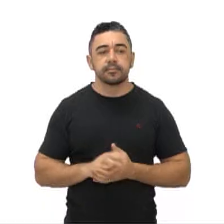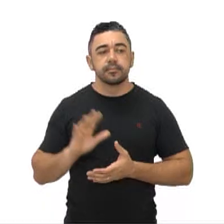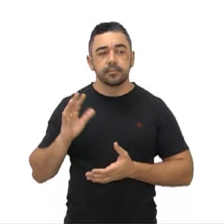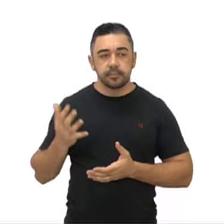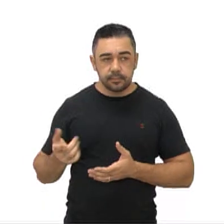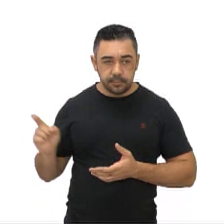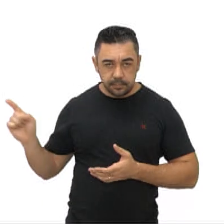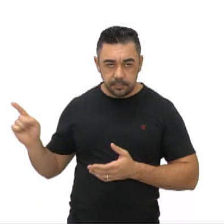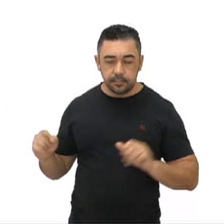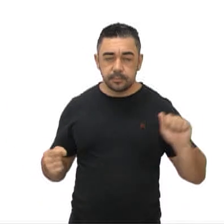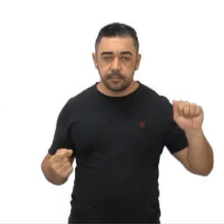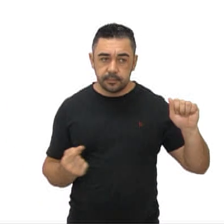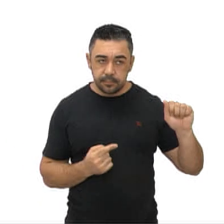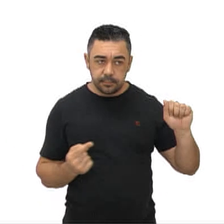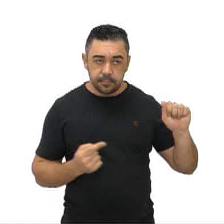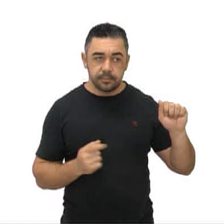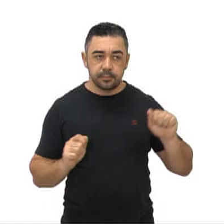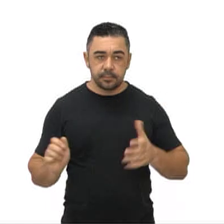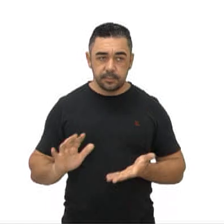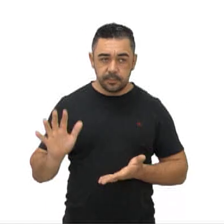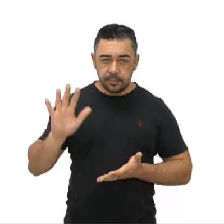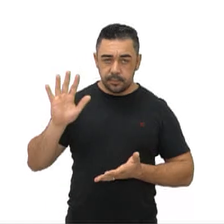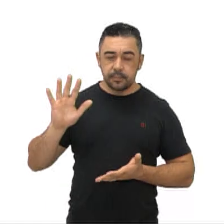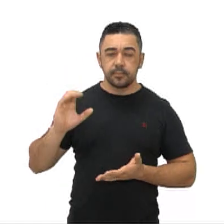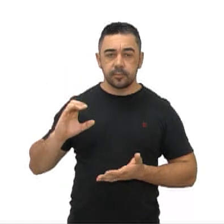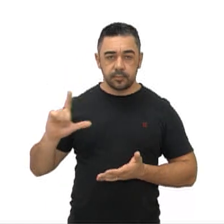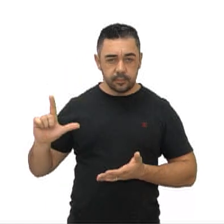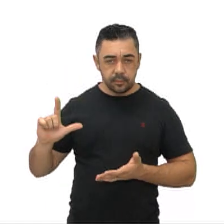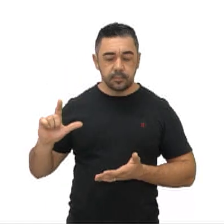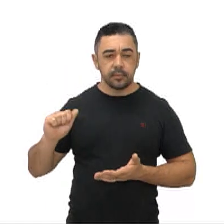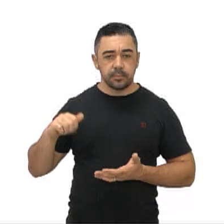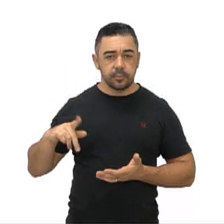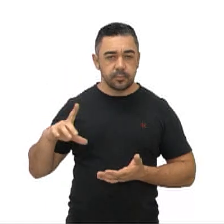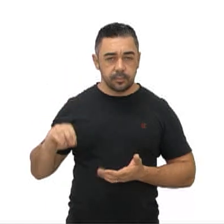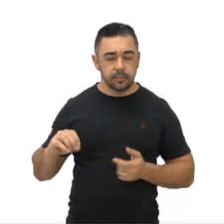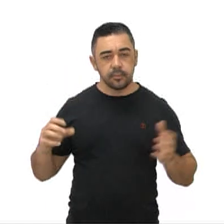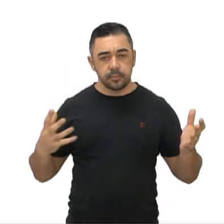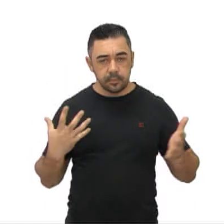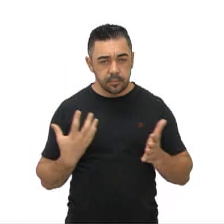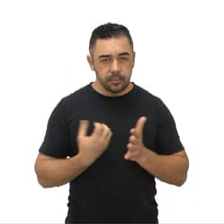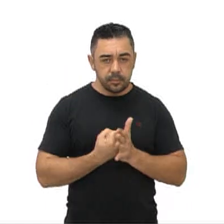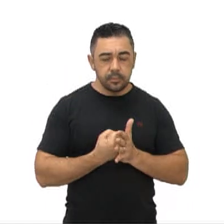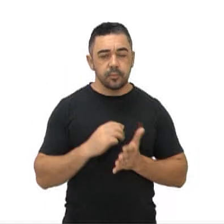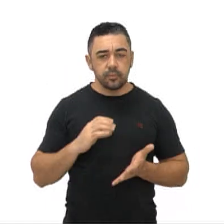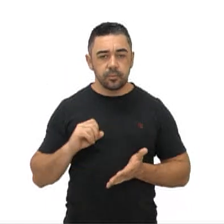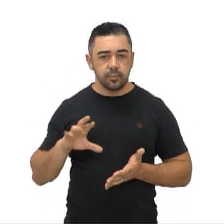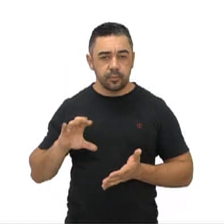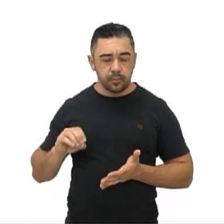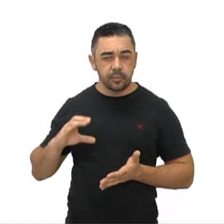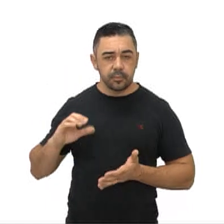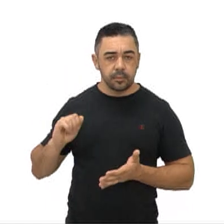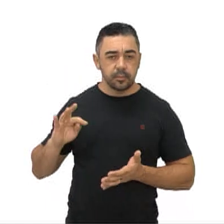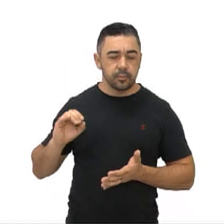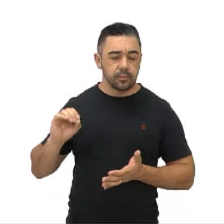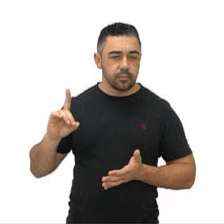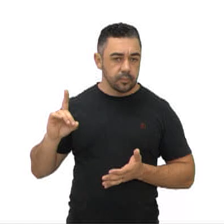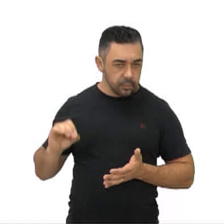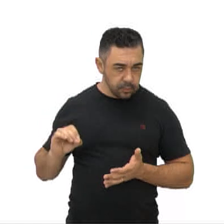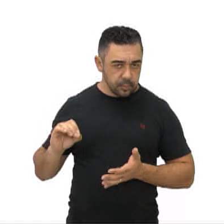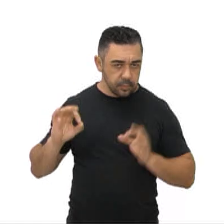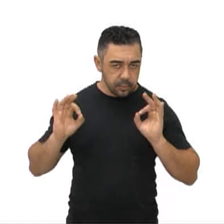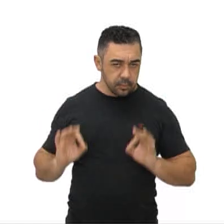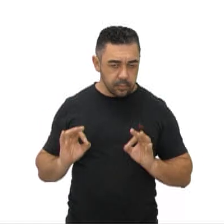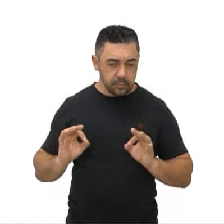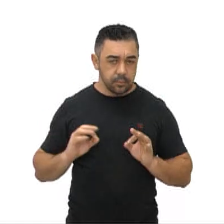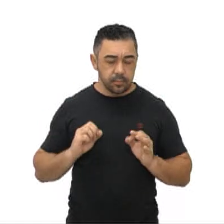acontecer? Liberação do gás cloro no anodo e depósito do cromo metálico no cátodo, certinho. Então, o gás